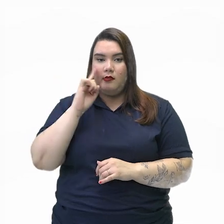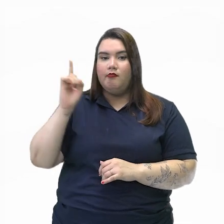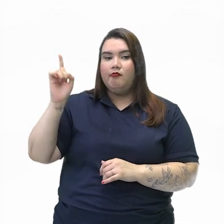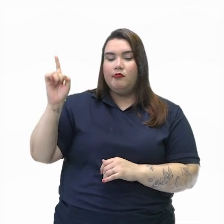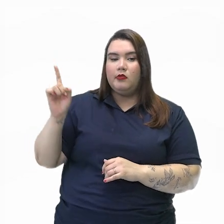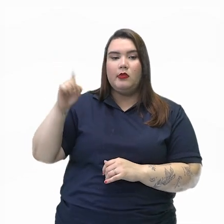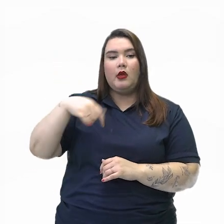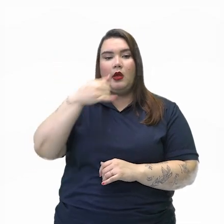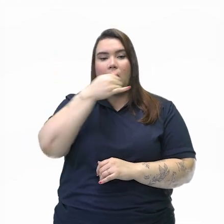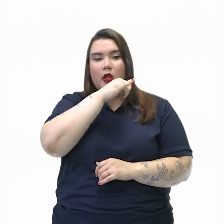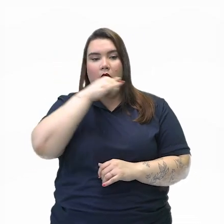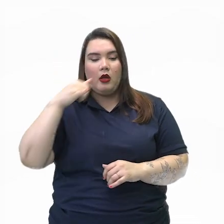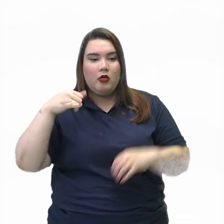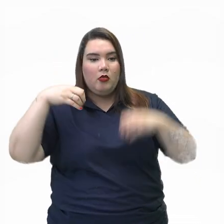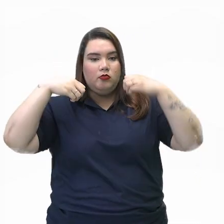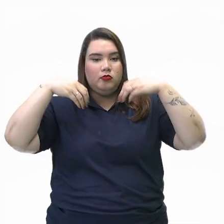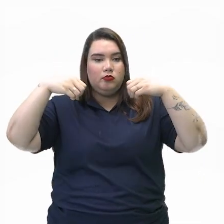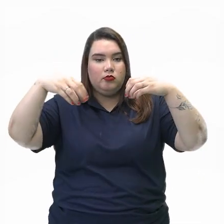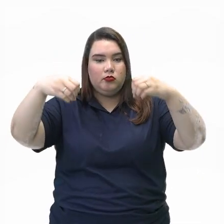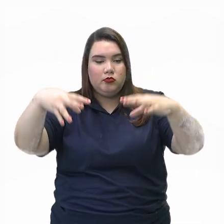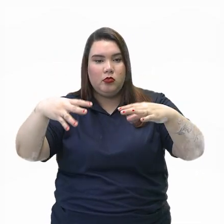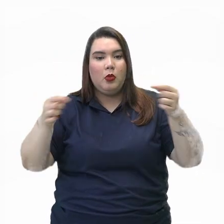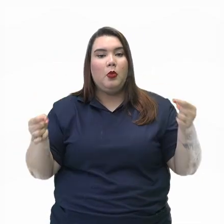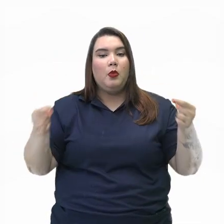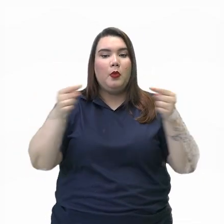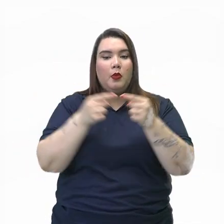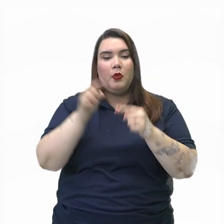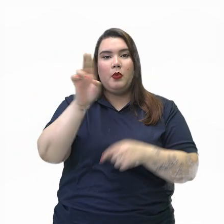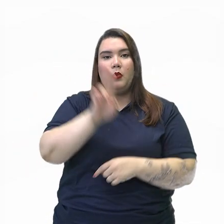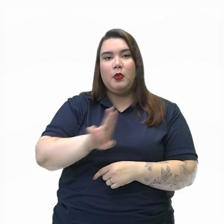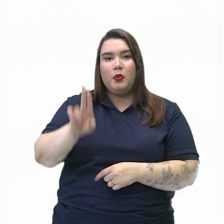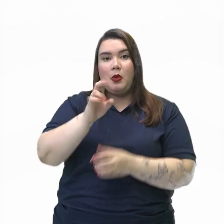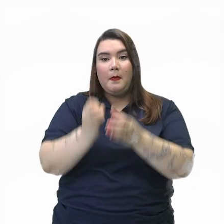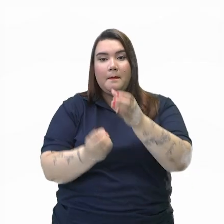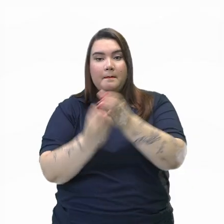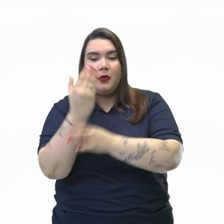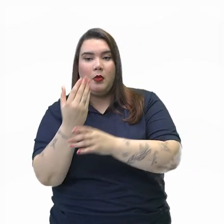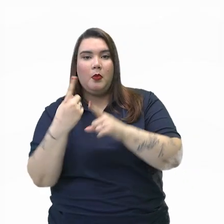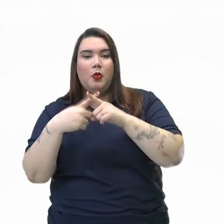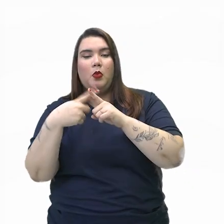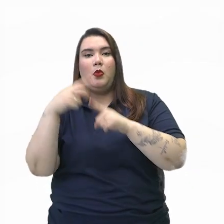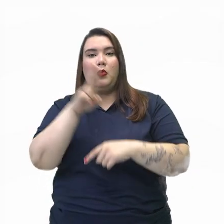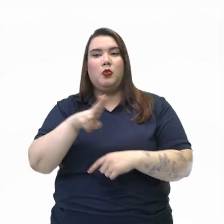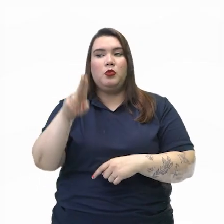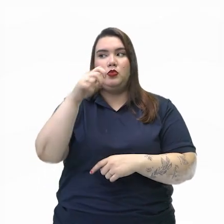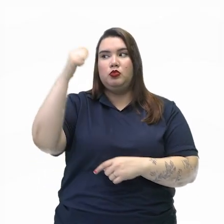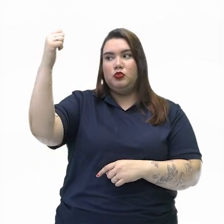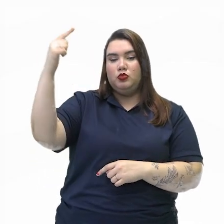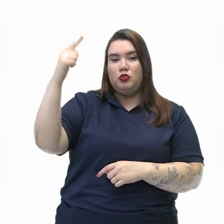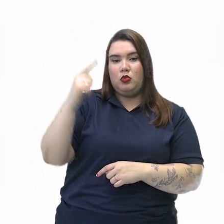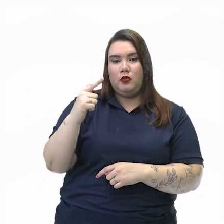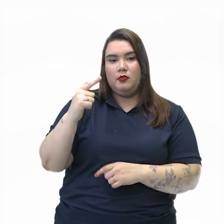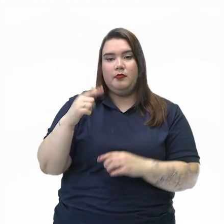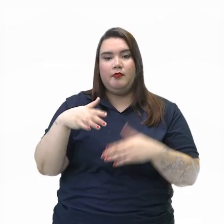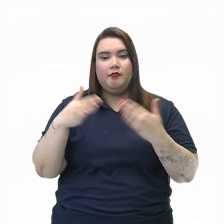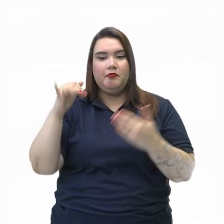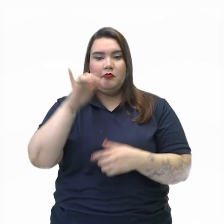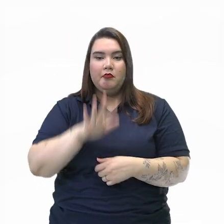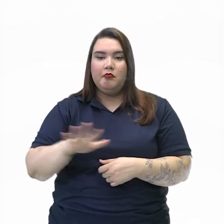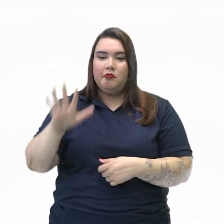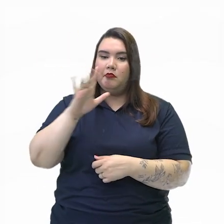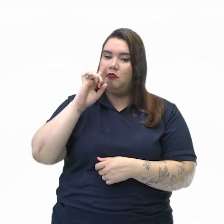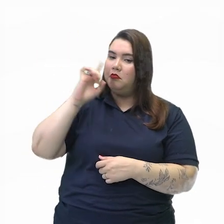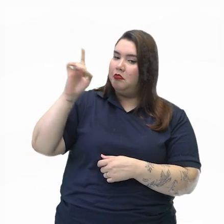fotovoltaica é a energia elétrica, pessoal, produzida a partir da luz solar. Olha só